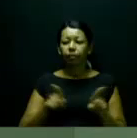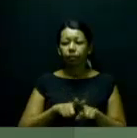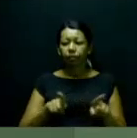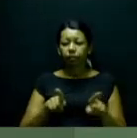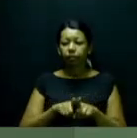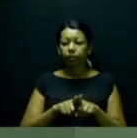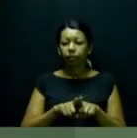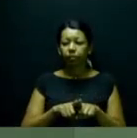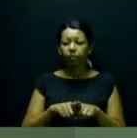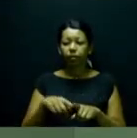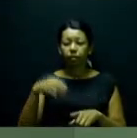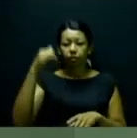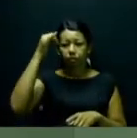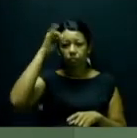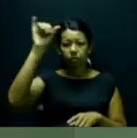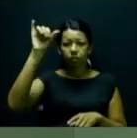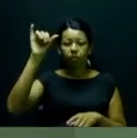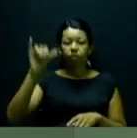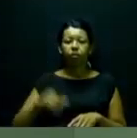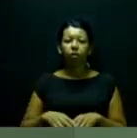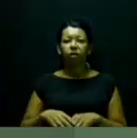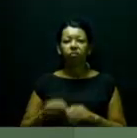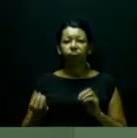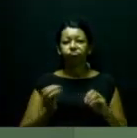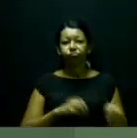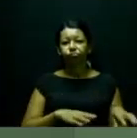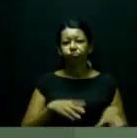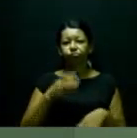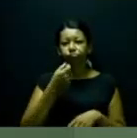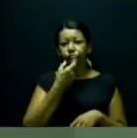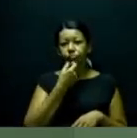tudo, evitar o desperdício